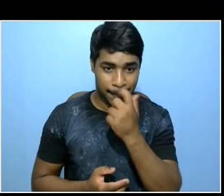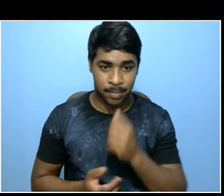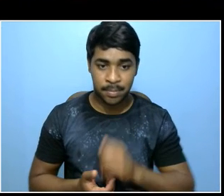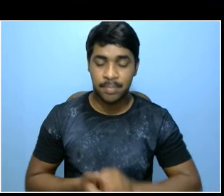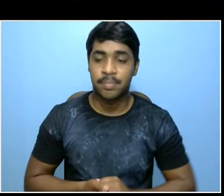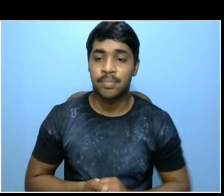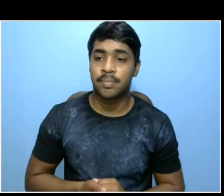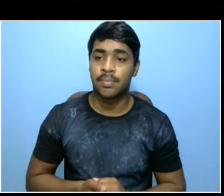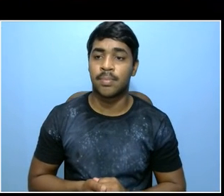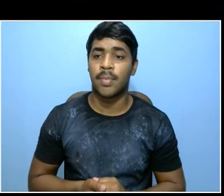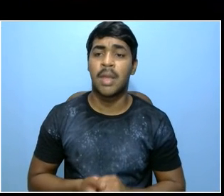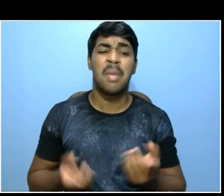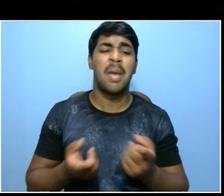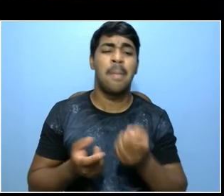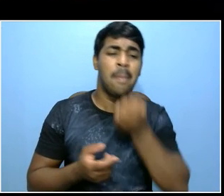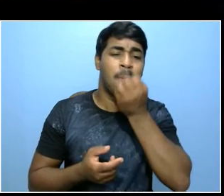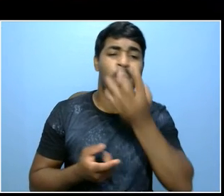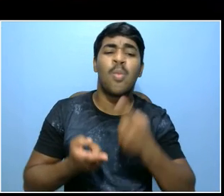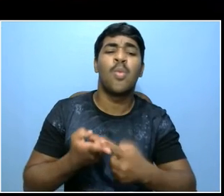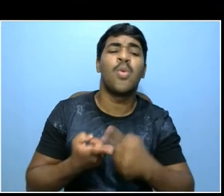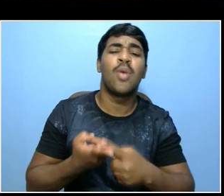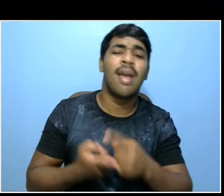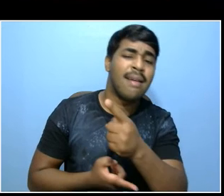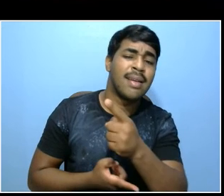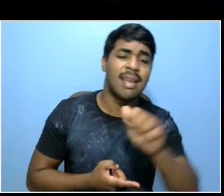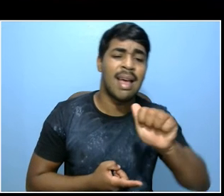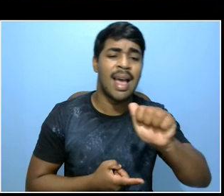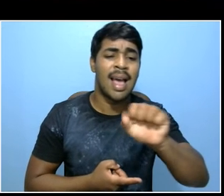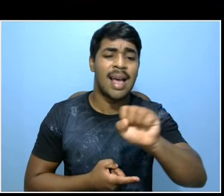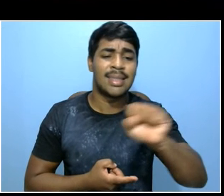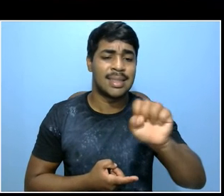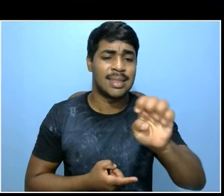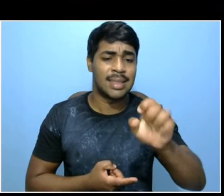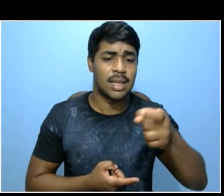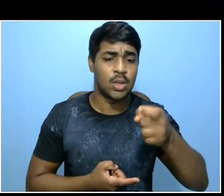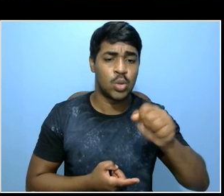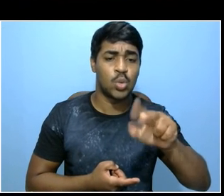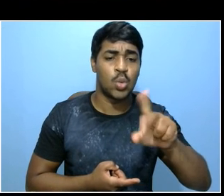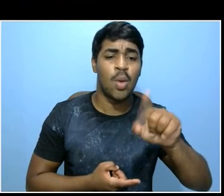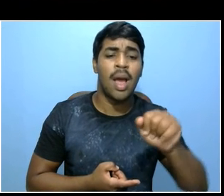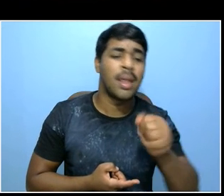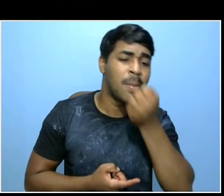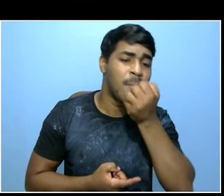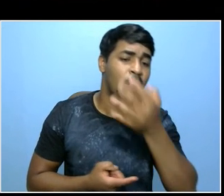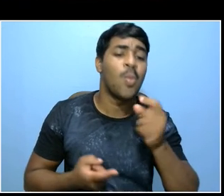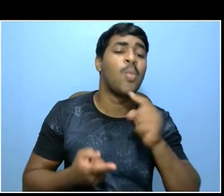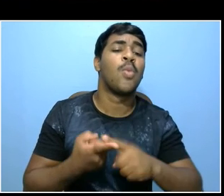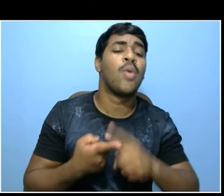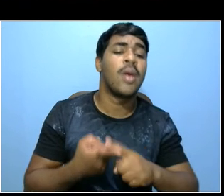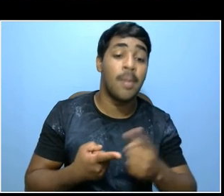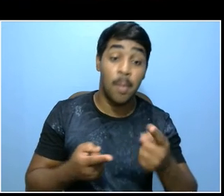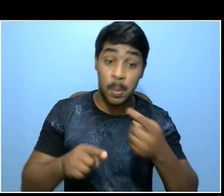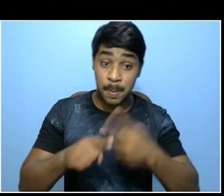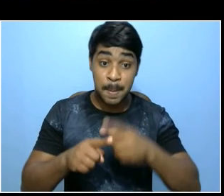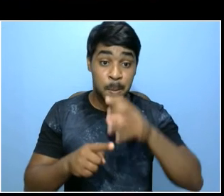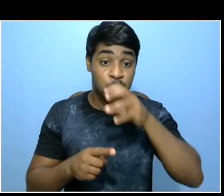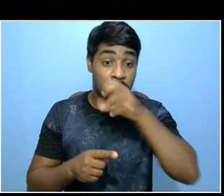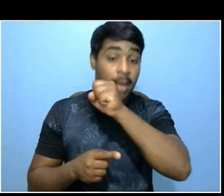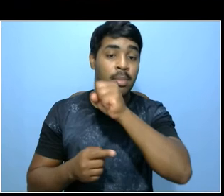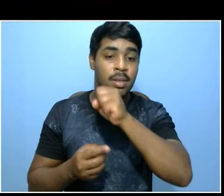Qual que seria as vantagens dessa reprodução assexuada? Seria a velocidade, né, dessa reprodução, que ela é muito rápida,